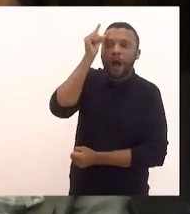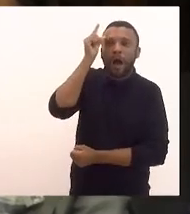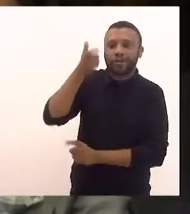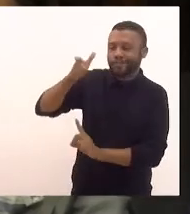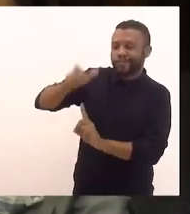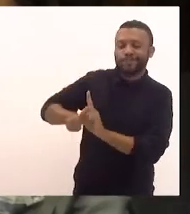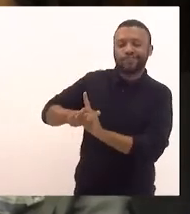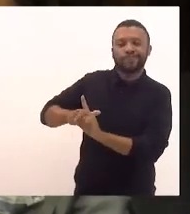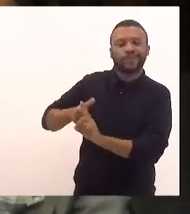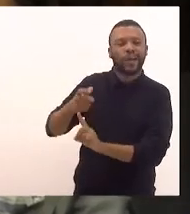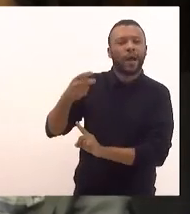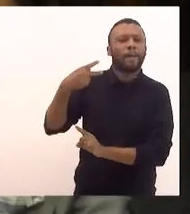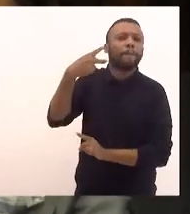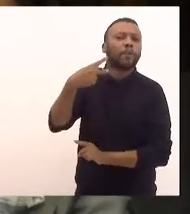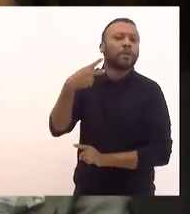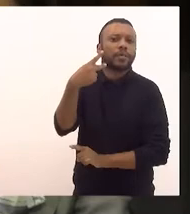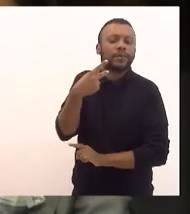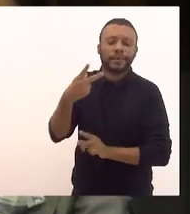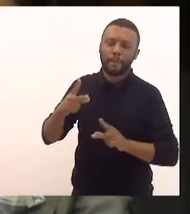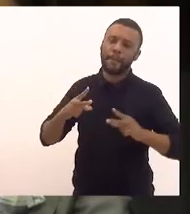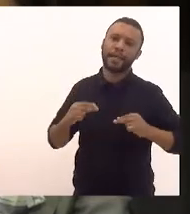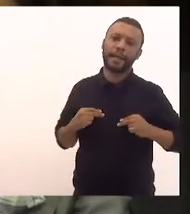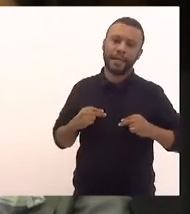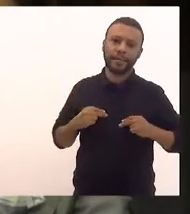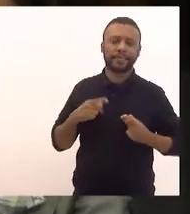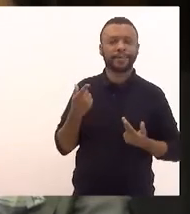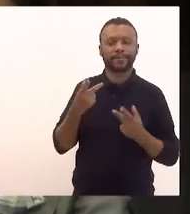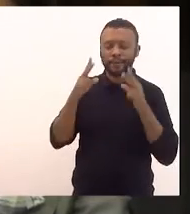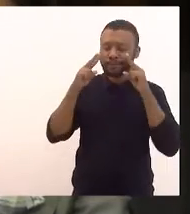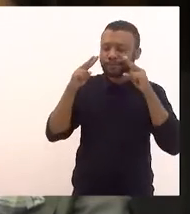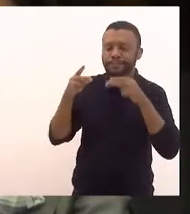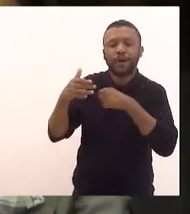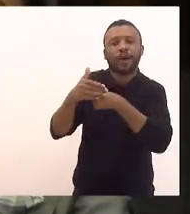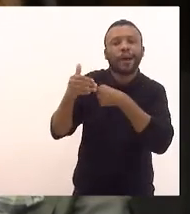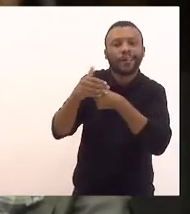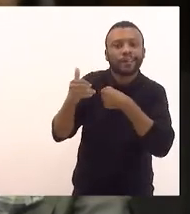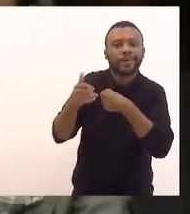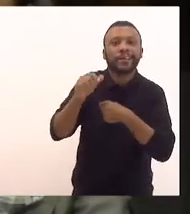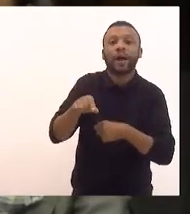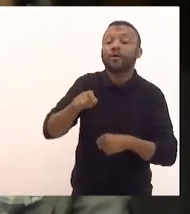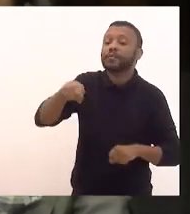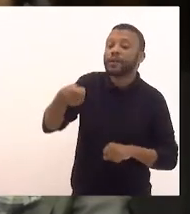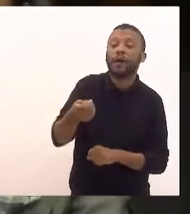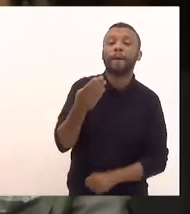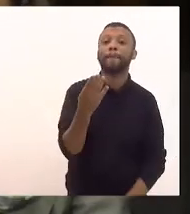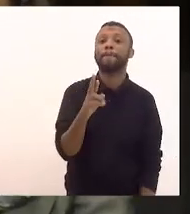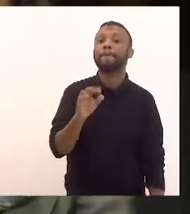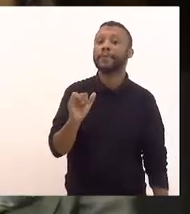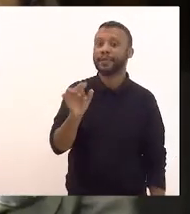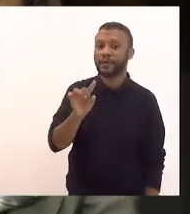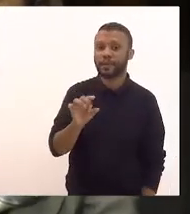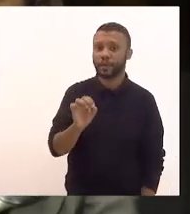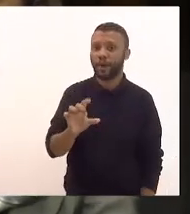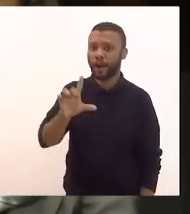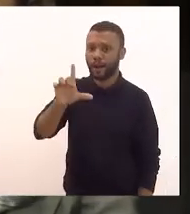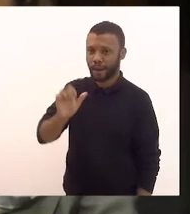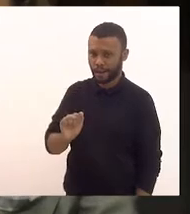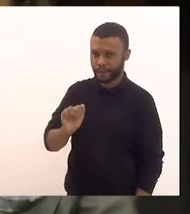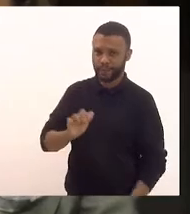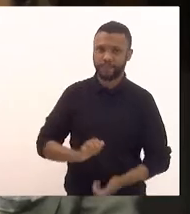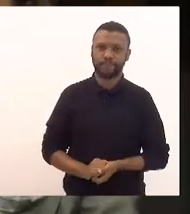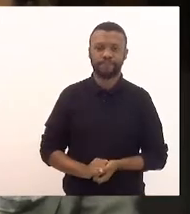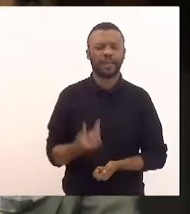merece da minha parte toda toda a consideração que é um velho Brizola e os olhos assim